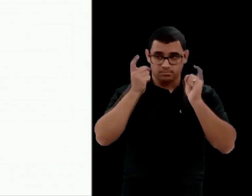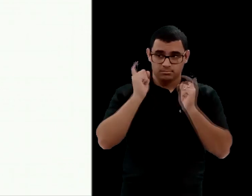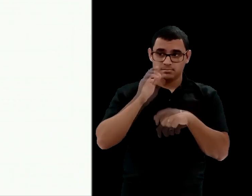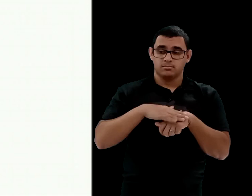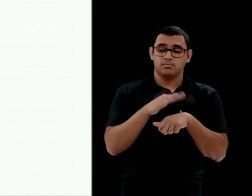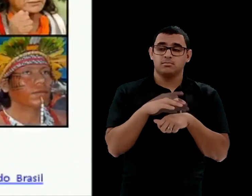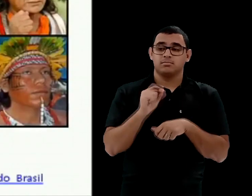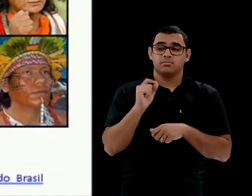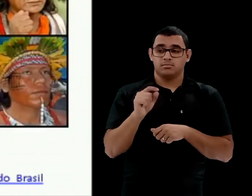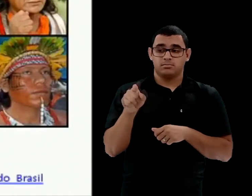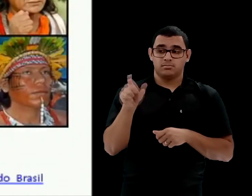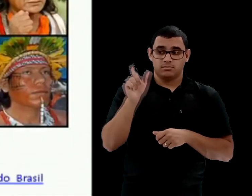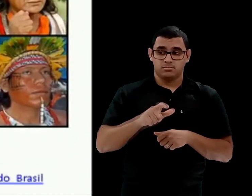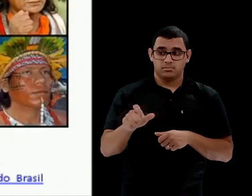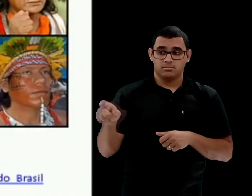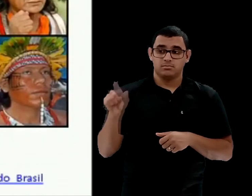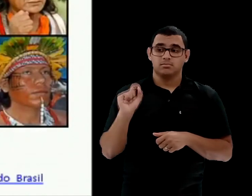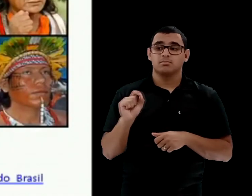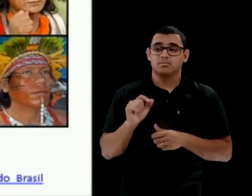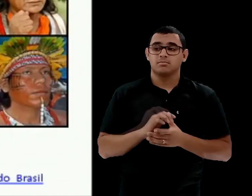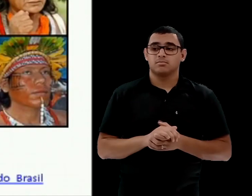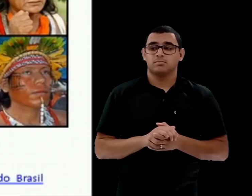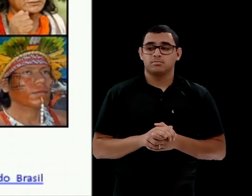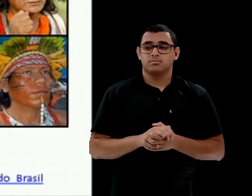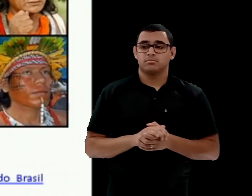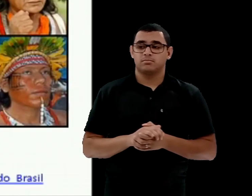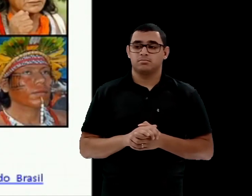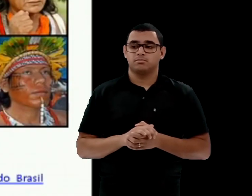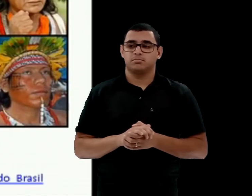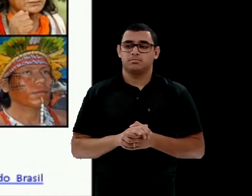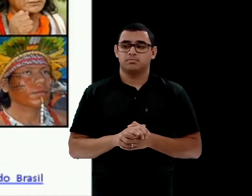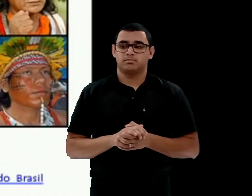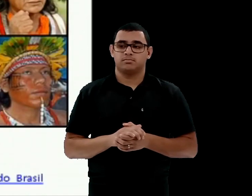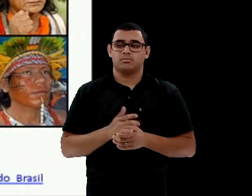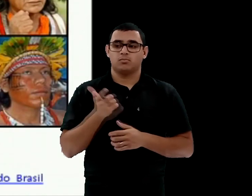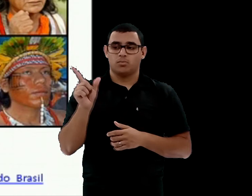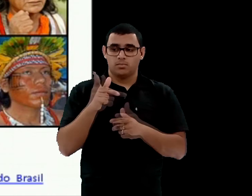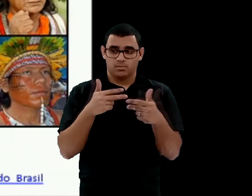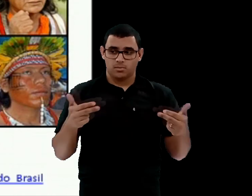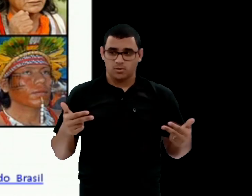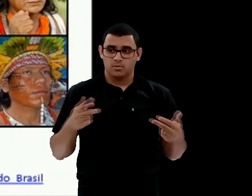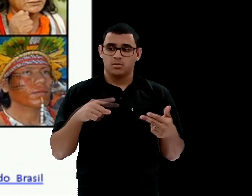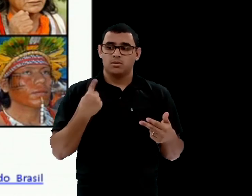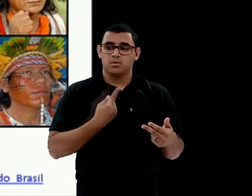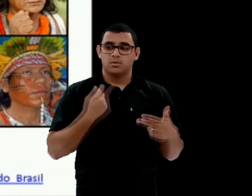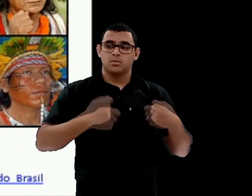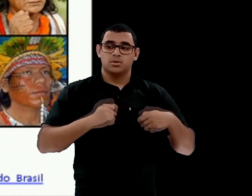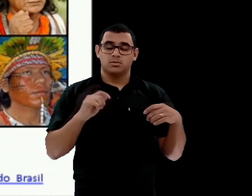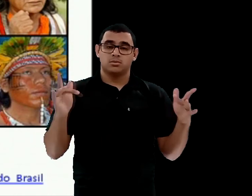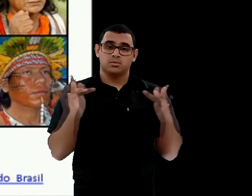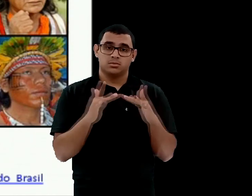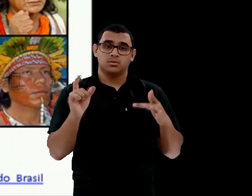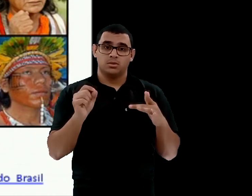Vamos discutir um pouco mais também essa questão aí das missões. Um outro ponto que nós